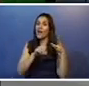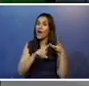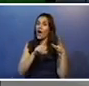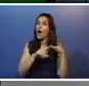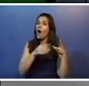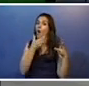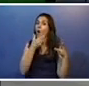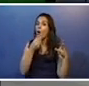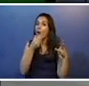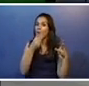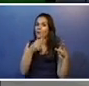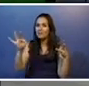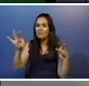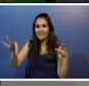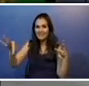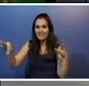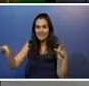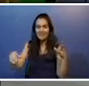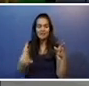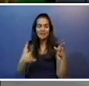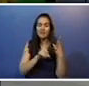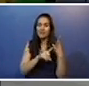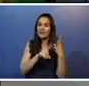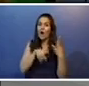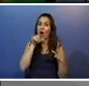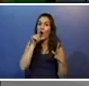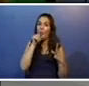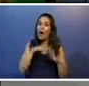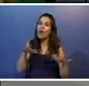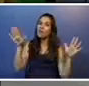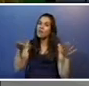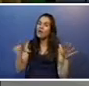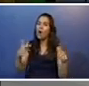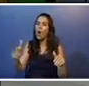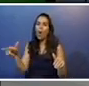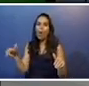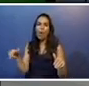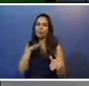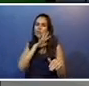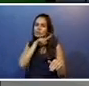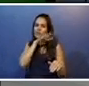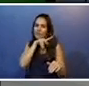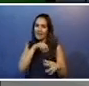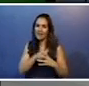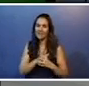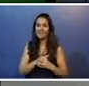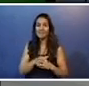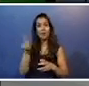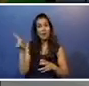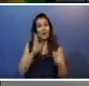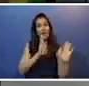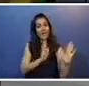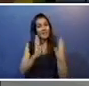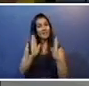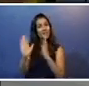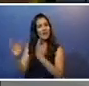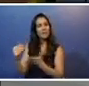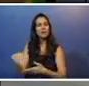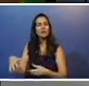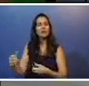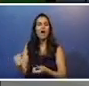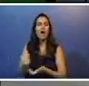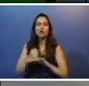homem também, tá? E por outros animais. Então, aqui são as etapas, né, que as aves